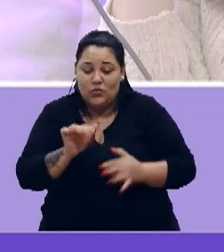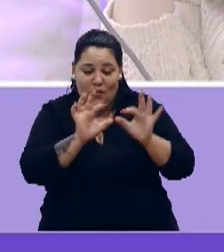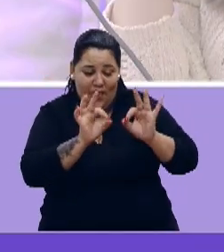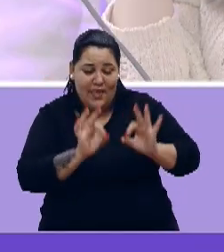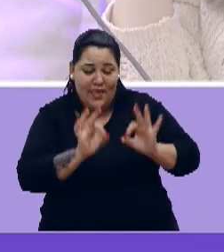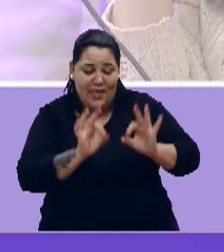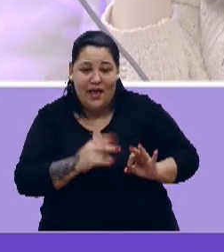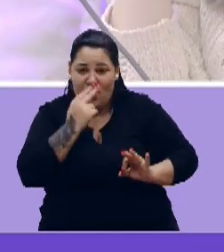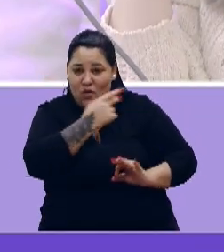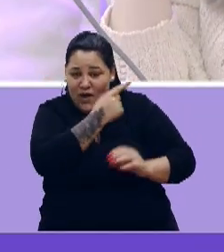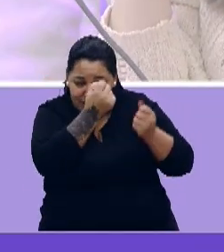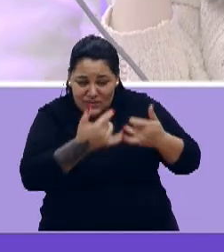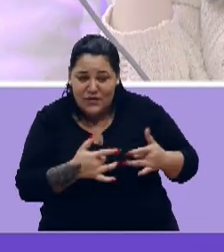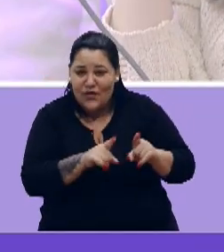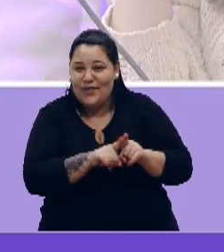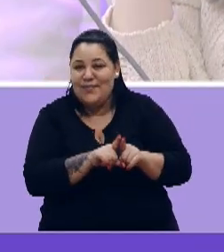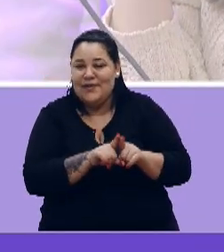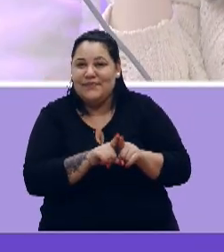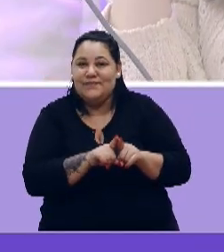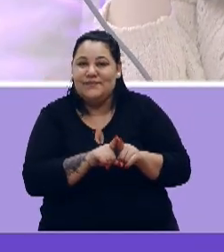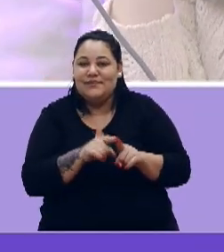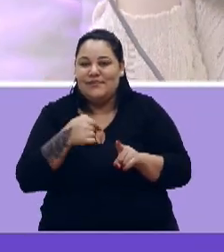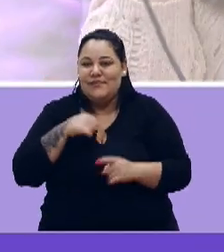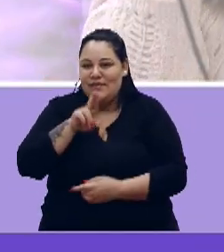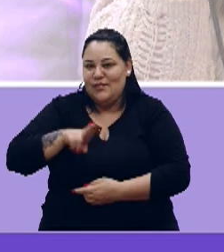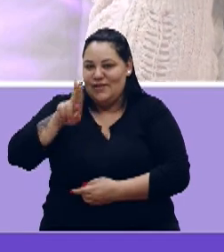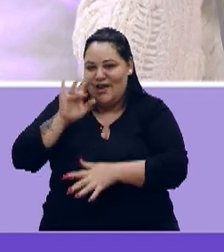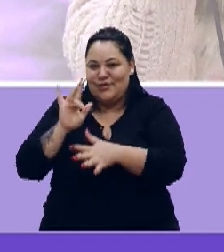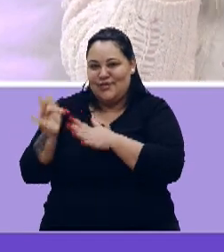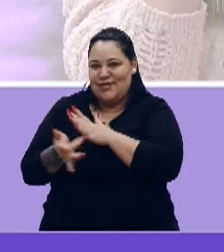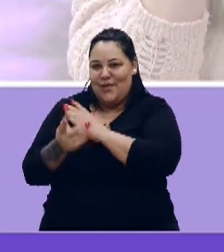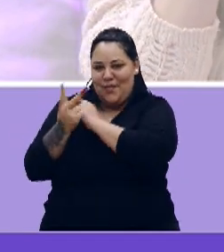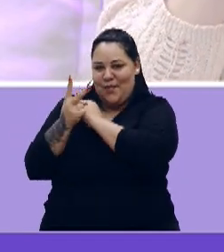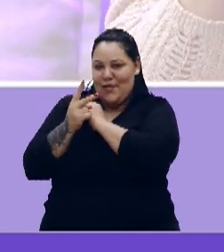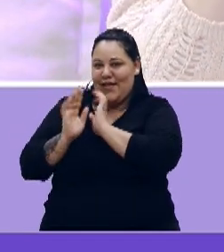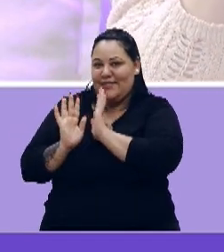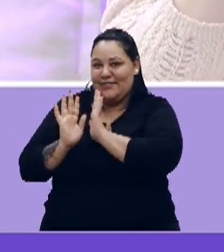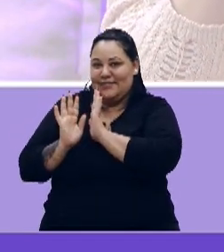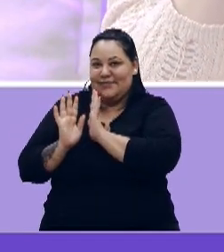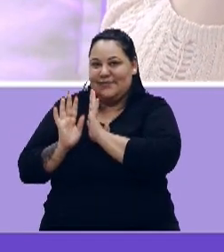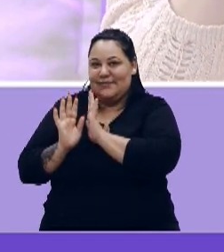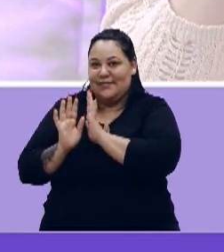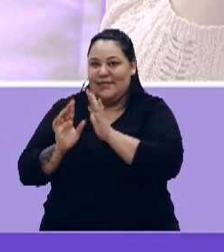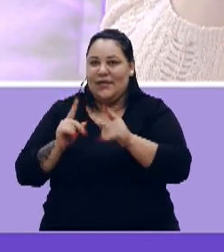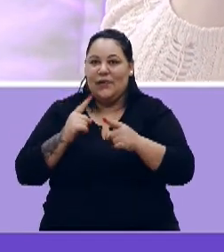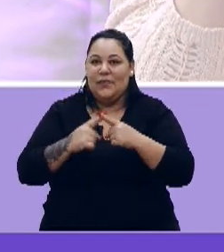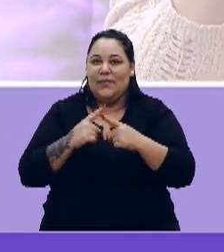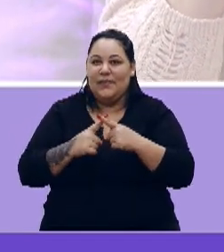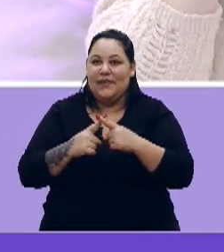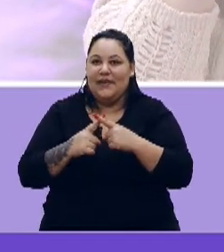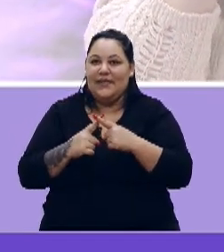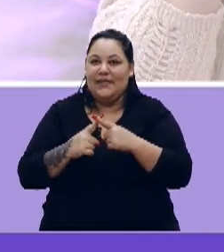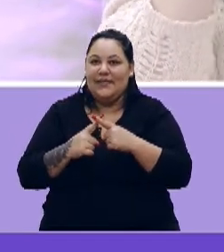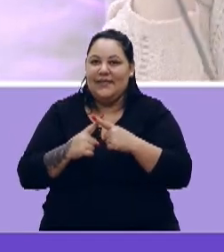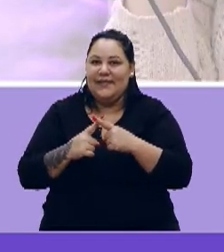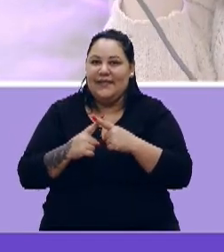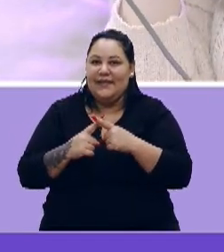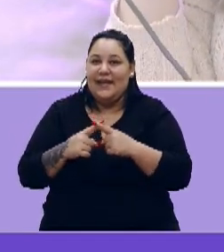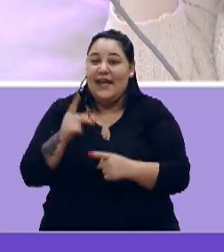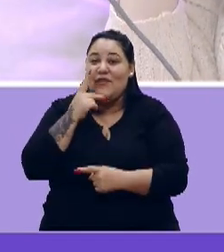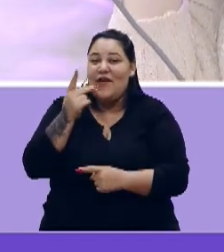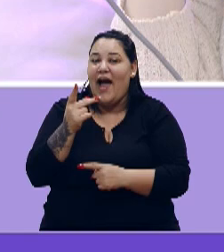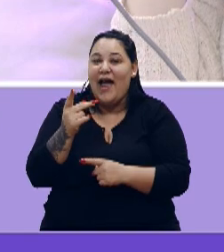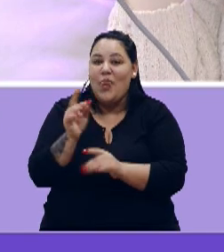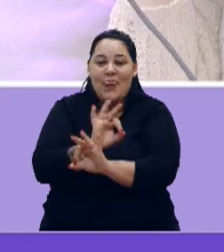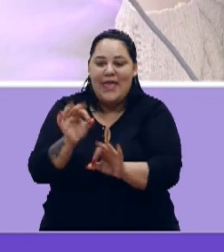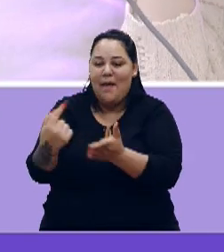Que eu também usei as redes para me proteger. Porque se eu falo nas redes, ninguém mais me pergunta nada, né? Eu